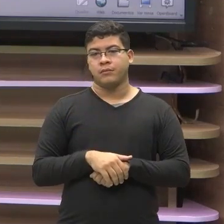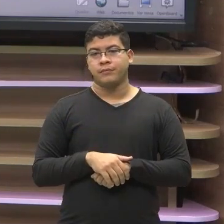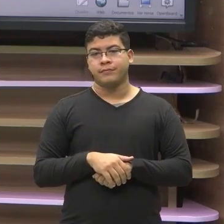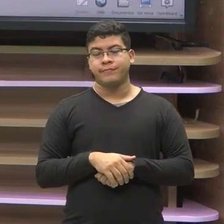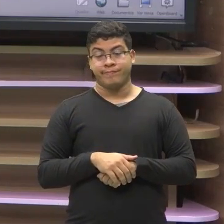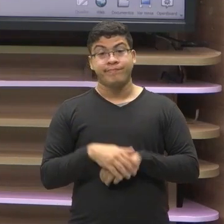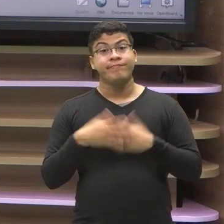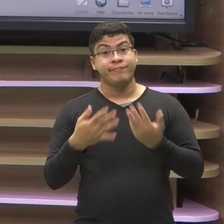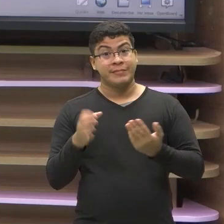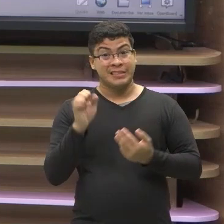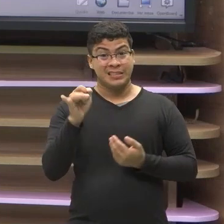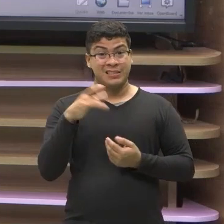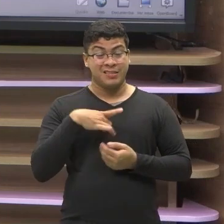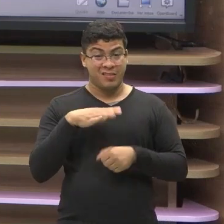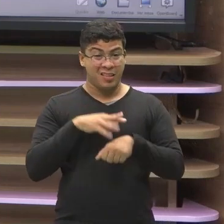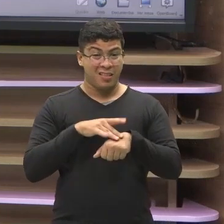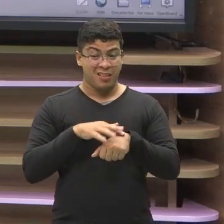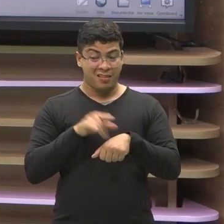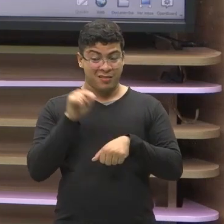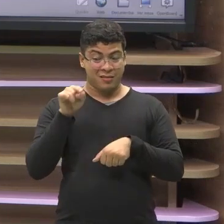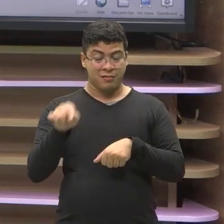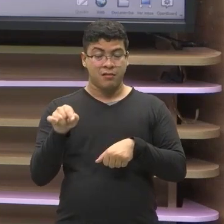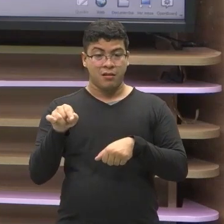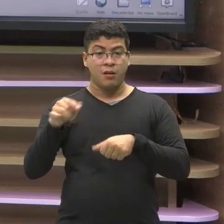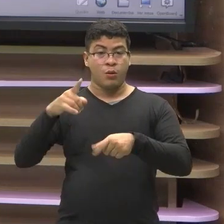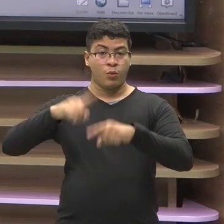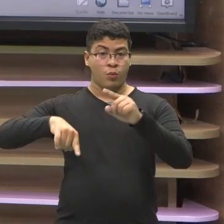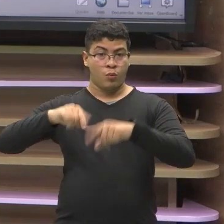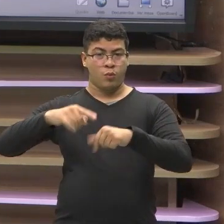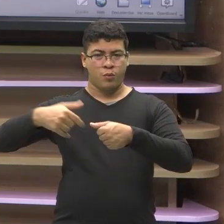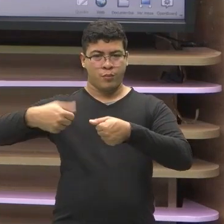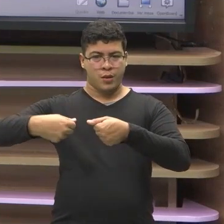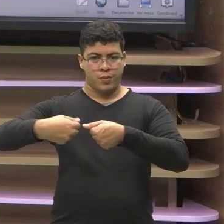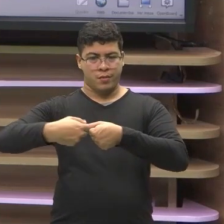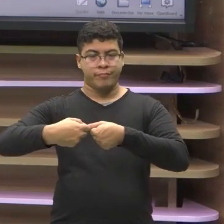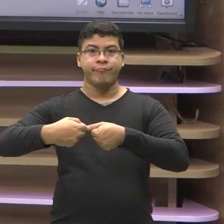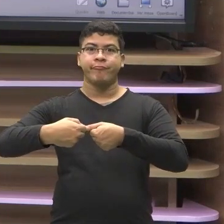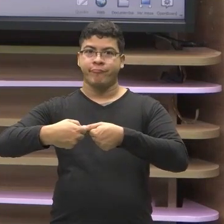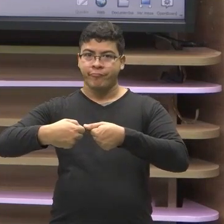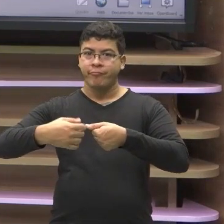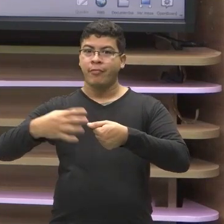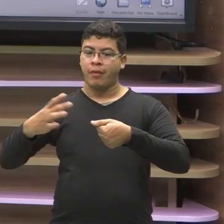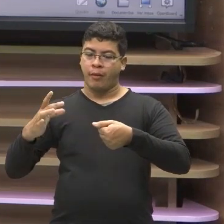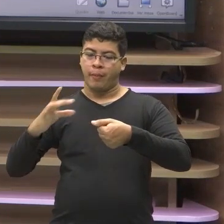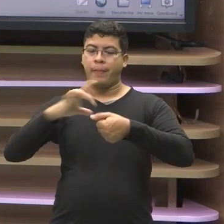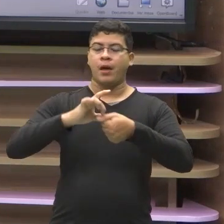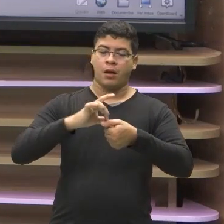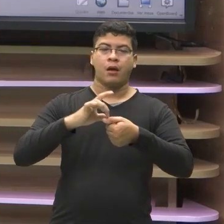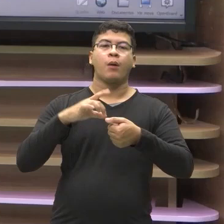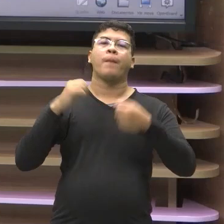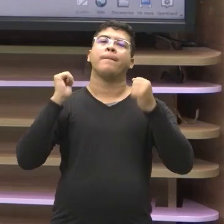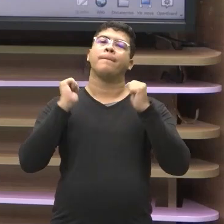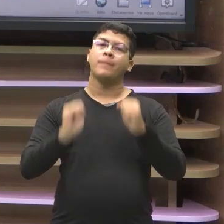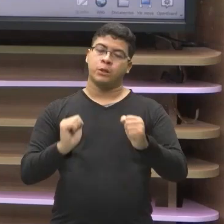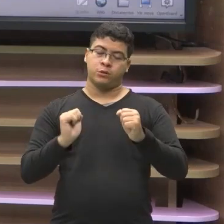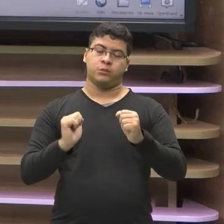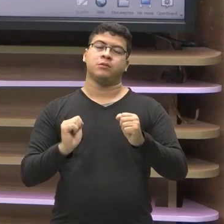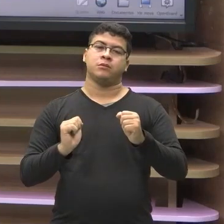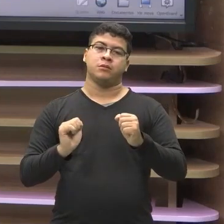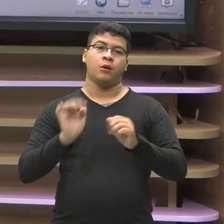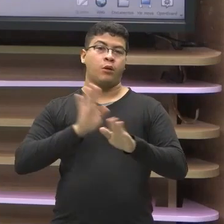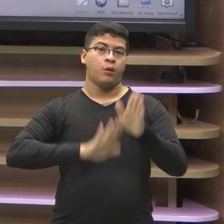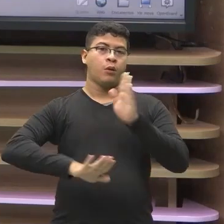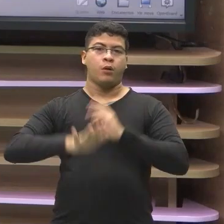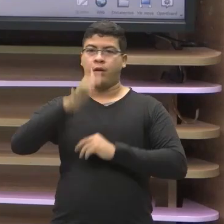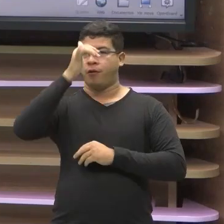contaminado, porque se estiver contaminado e entrar em contato ali com a sua corrente, ele pode contaminar você também, tá bom? Então é